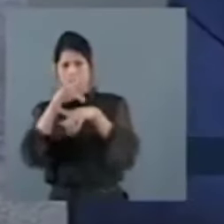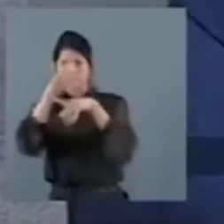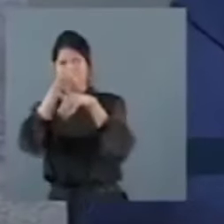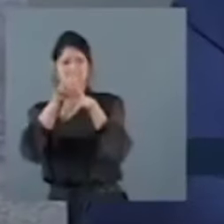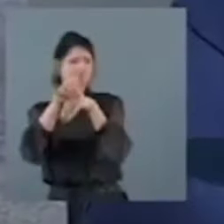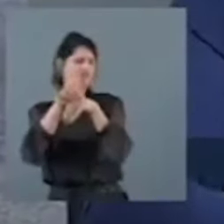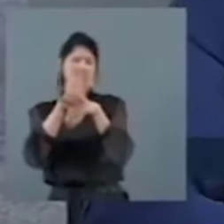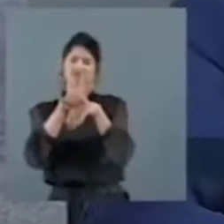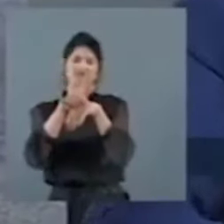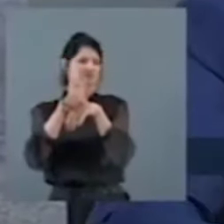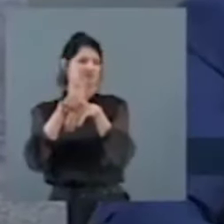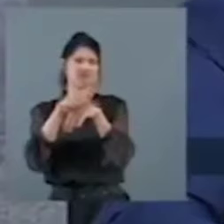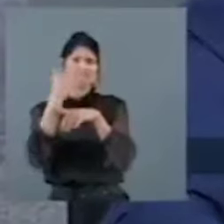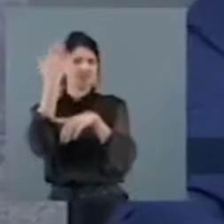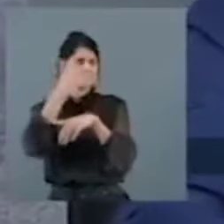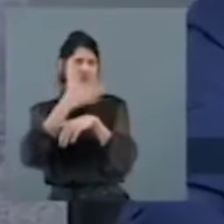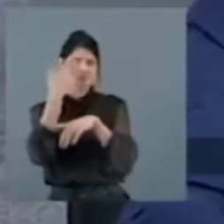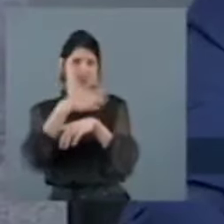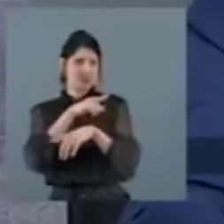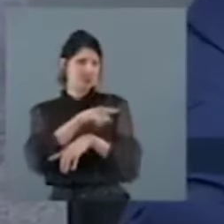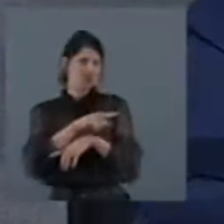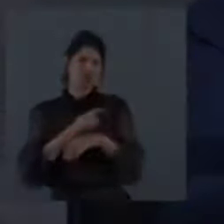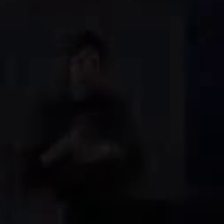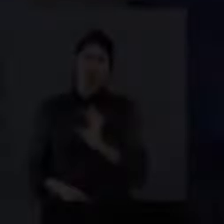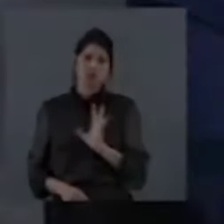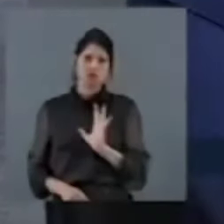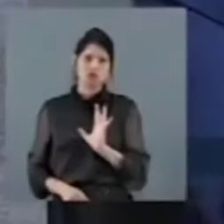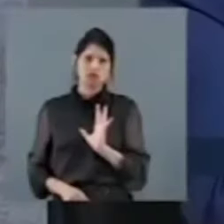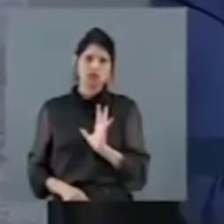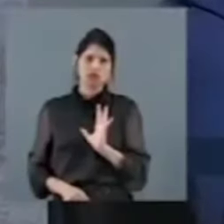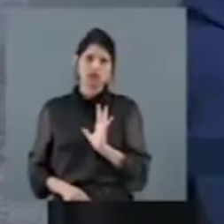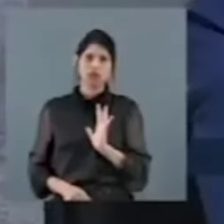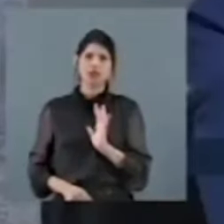que a gente observa, não é isso que a gente enxerga.